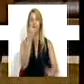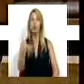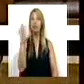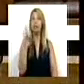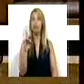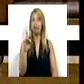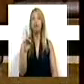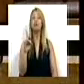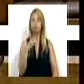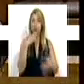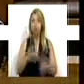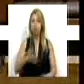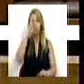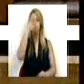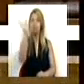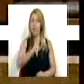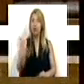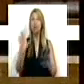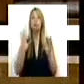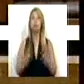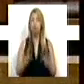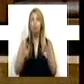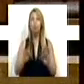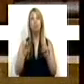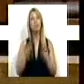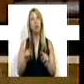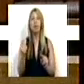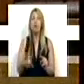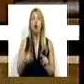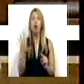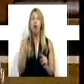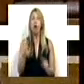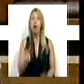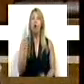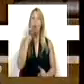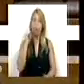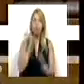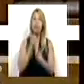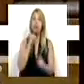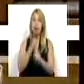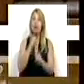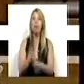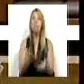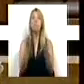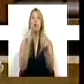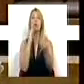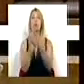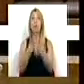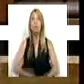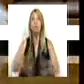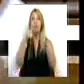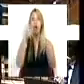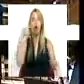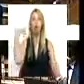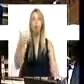2016, com a plena consciência de que este é apenas um instrumento para trabalhar muito para melhor daqui para a